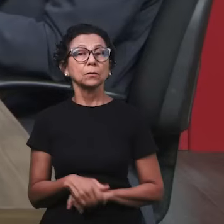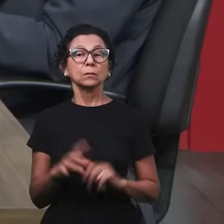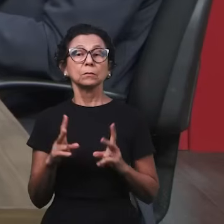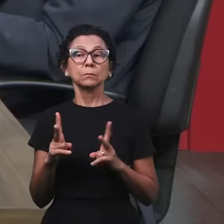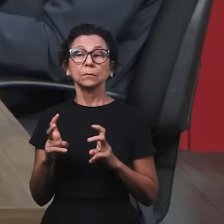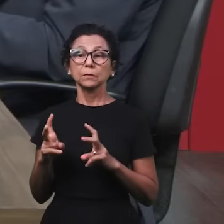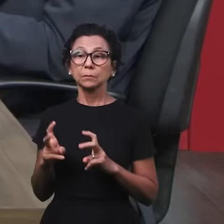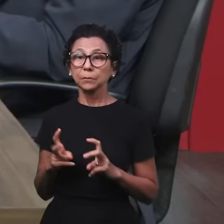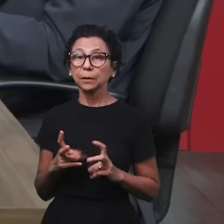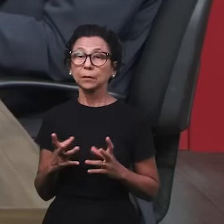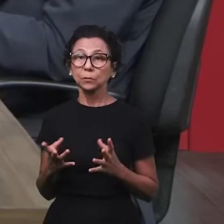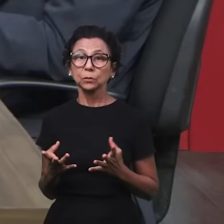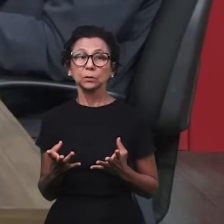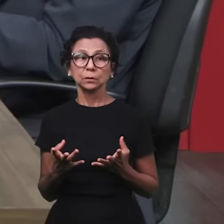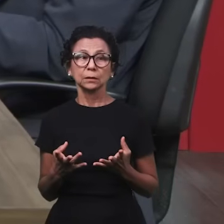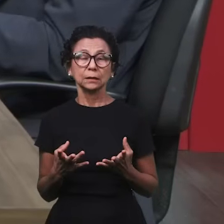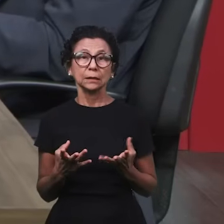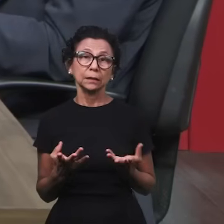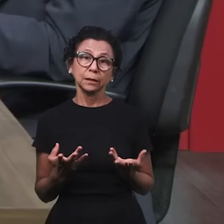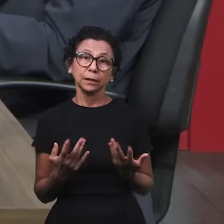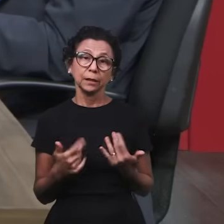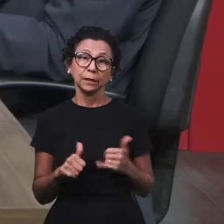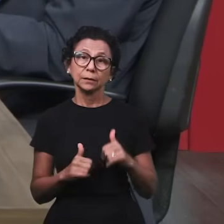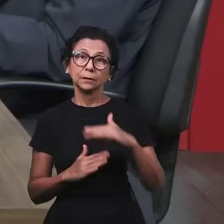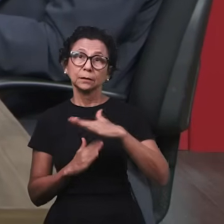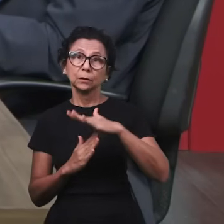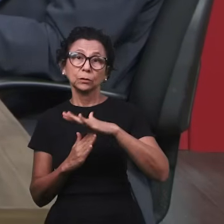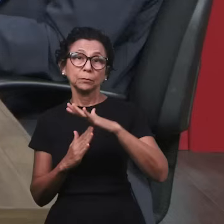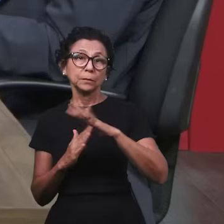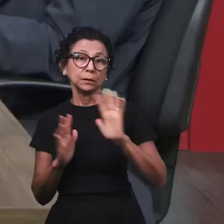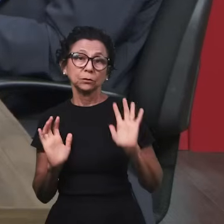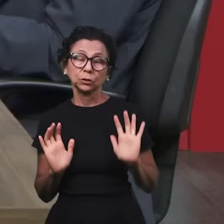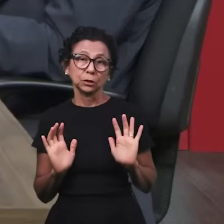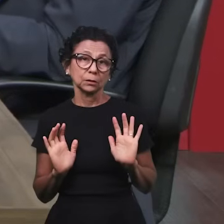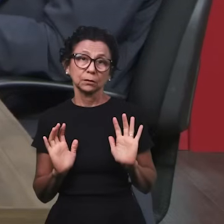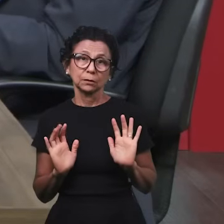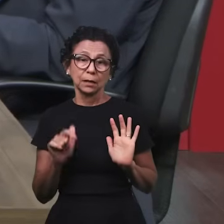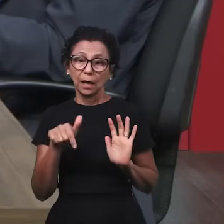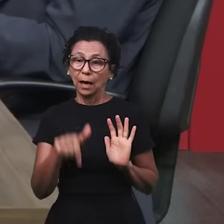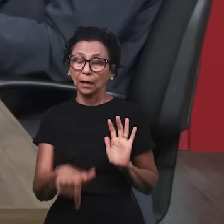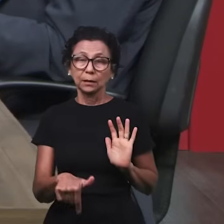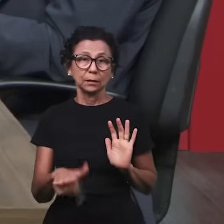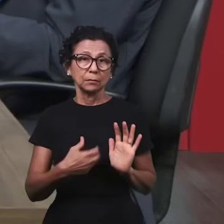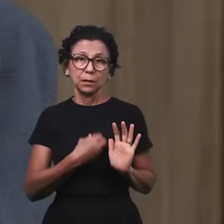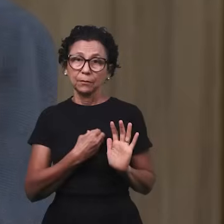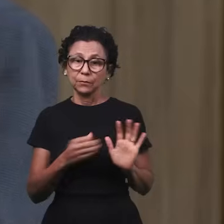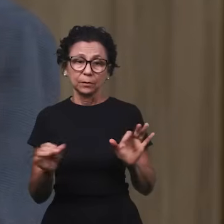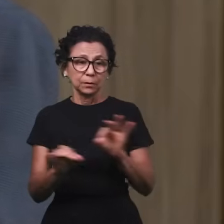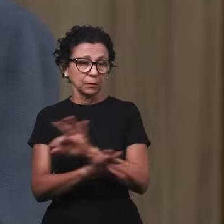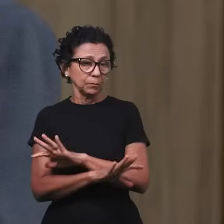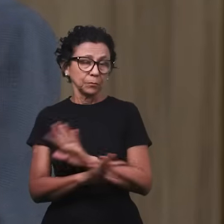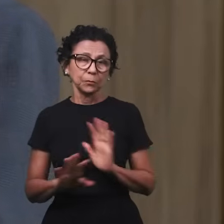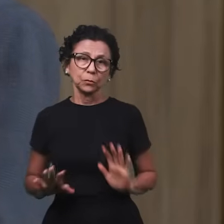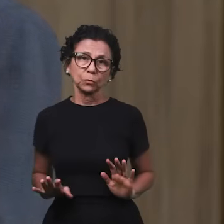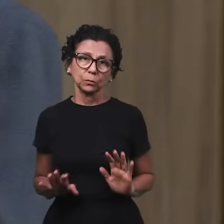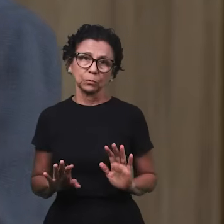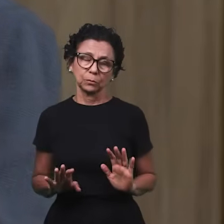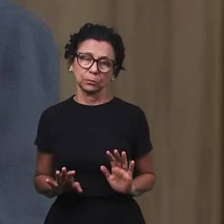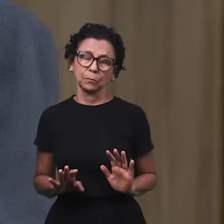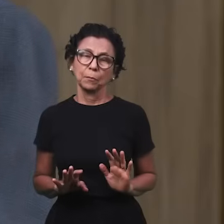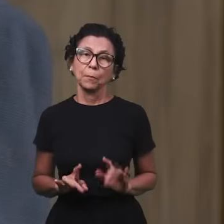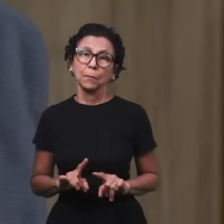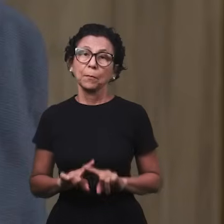percebe como eles entendem a vida somente até aqui, passou daqui não tem mais vida. Eles têm outra noção disso. Mas à medida em que